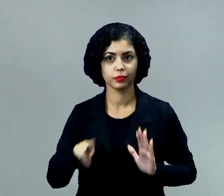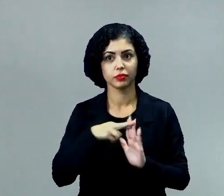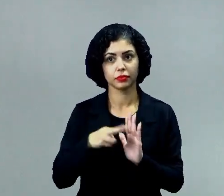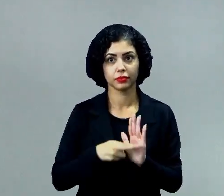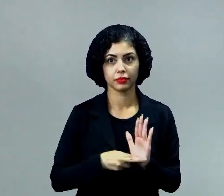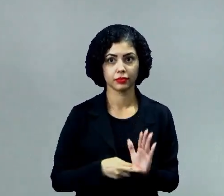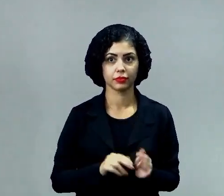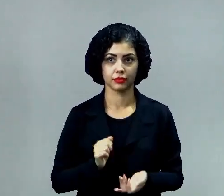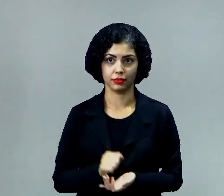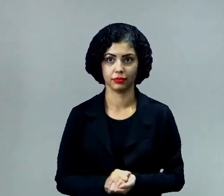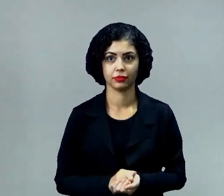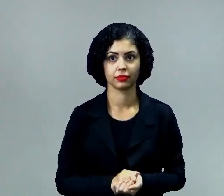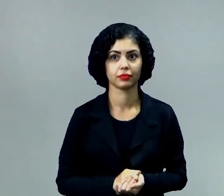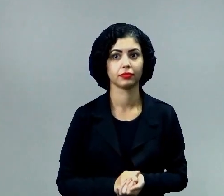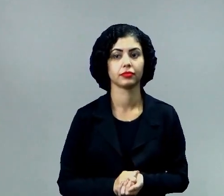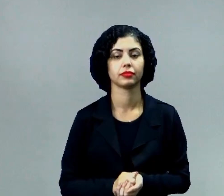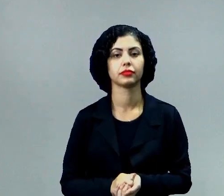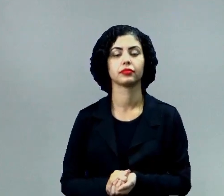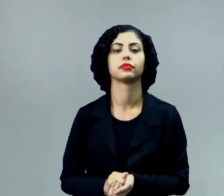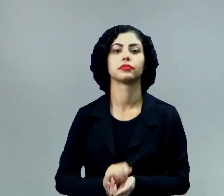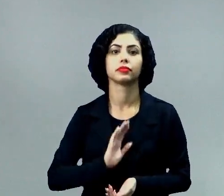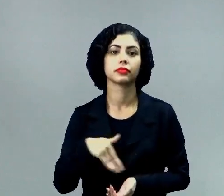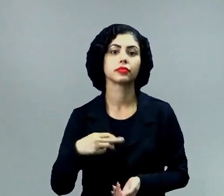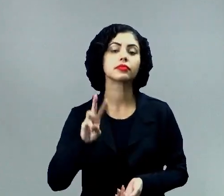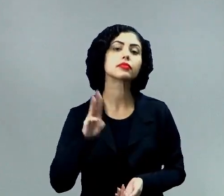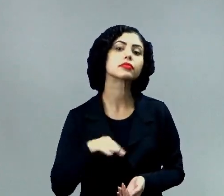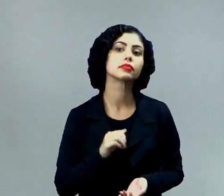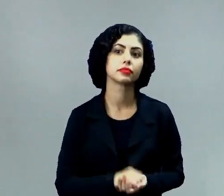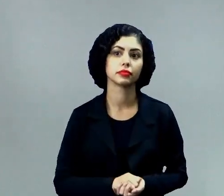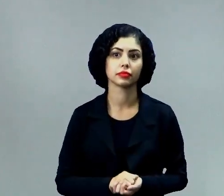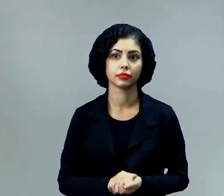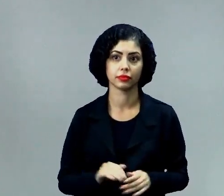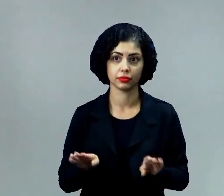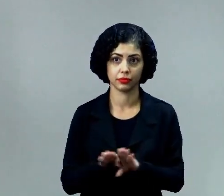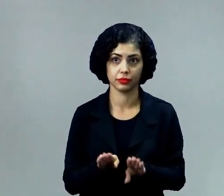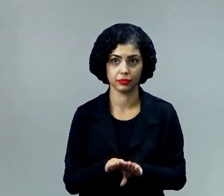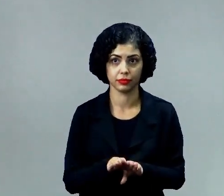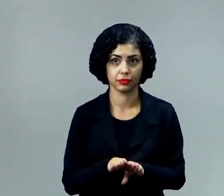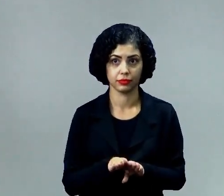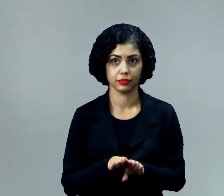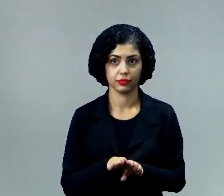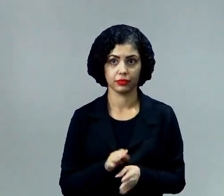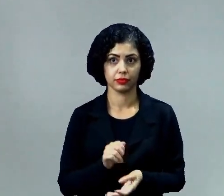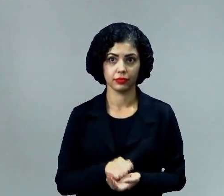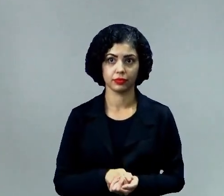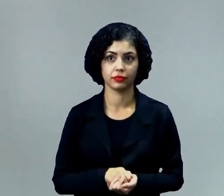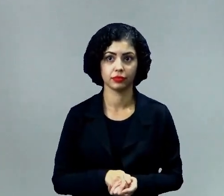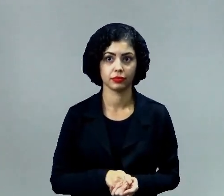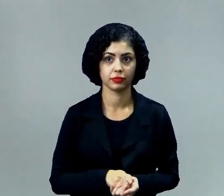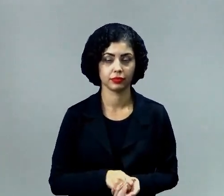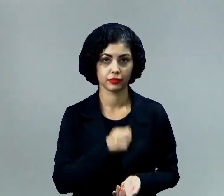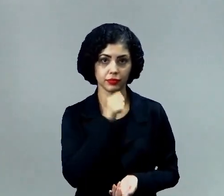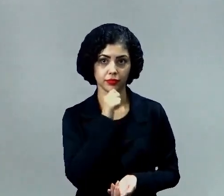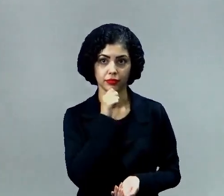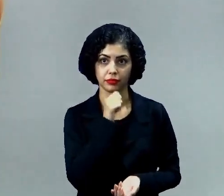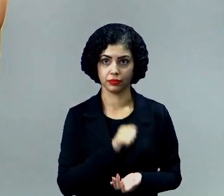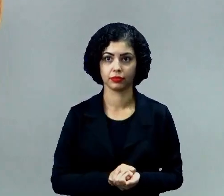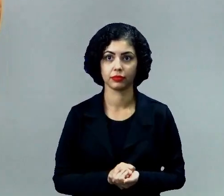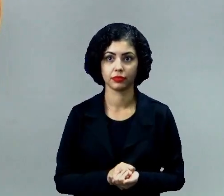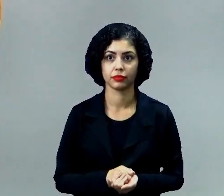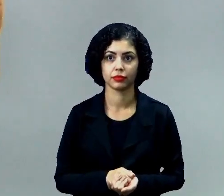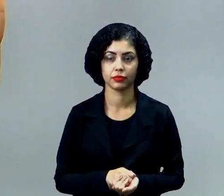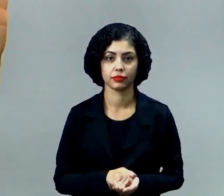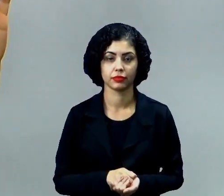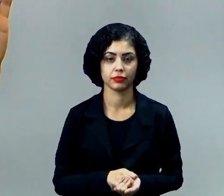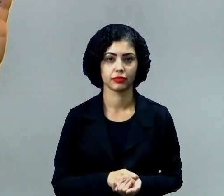regra da estrelinha. Se alguém rebate a bola e eu toco com ela, ela tá no ar e eu toco ela,